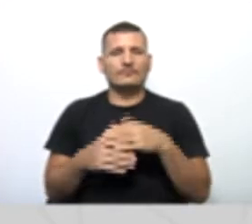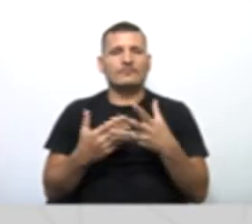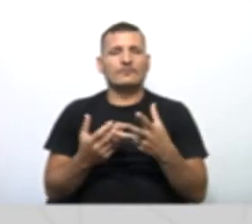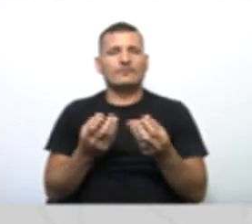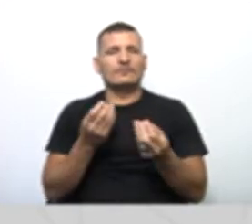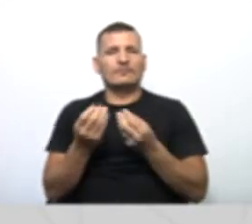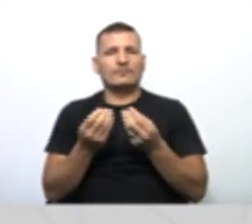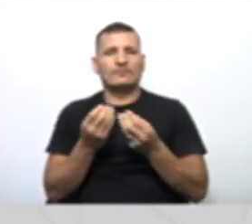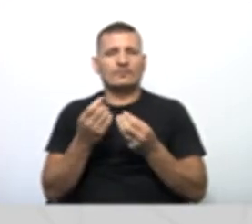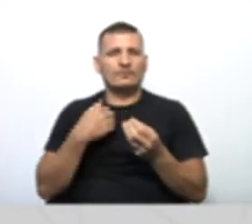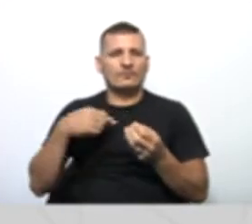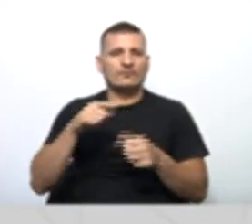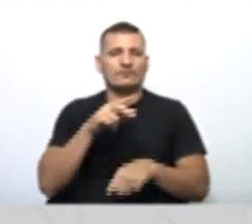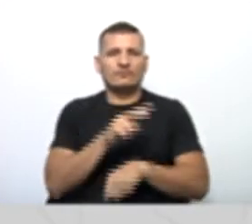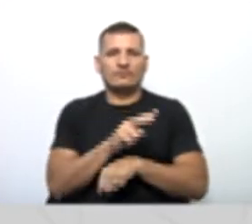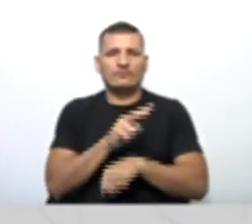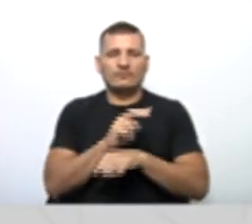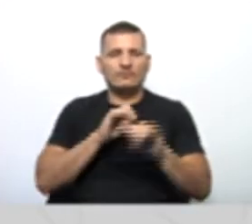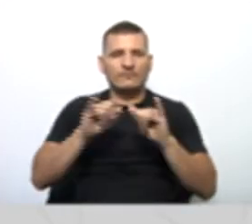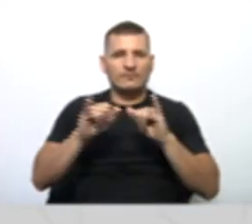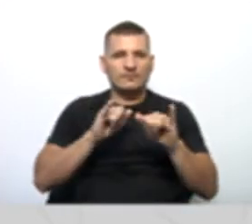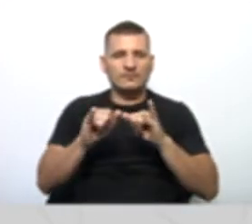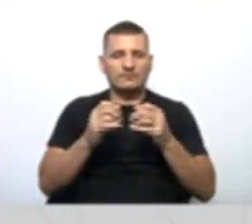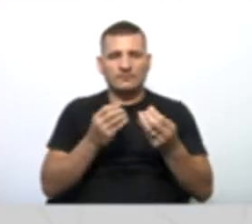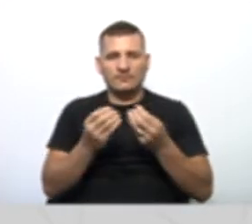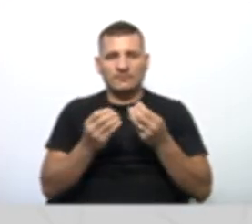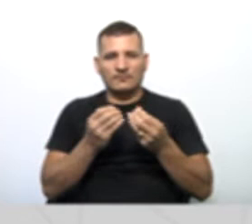gente protege essas informações